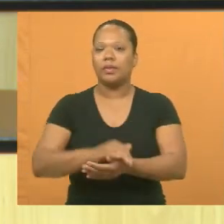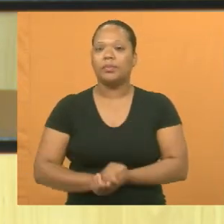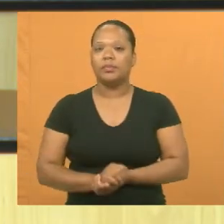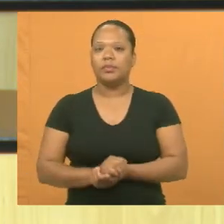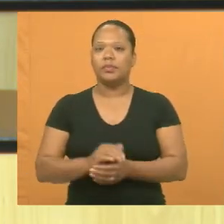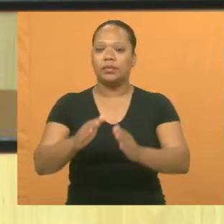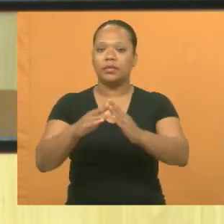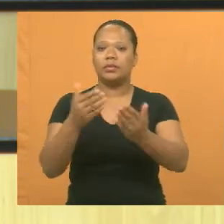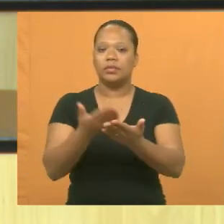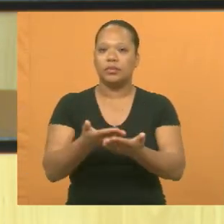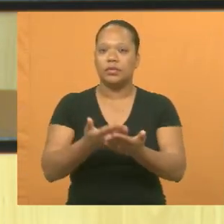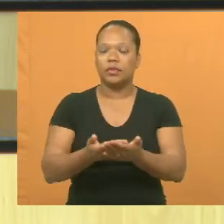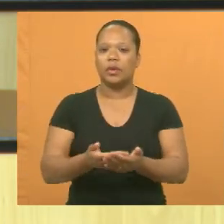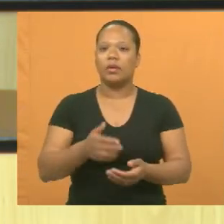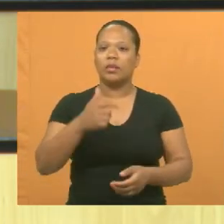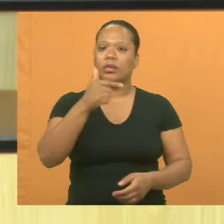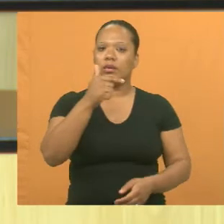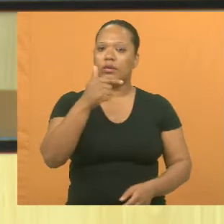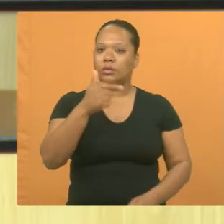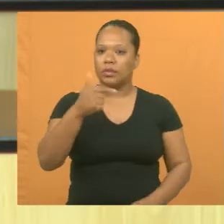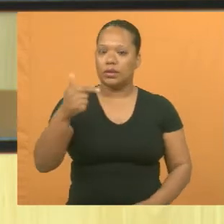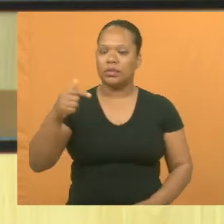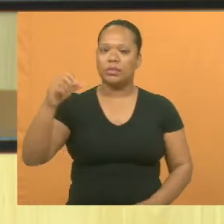Requerimento número